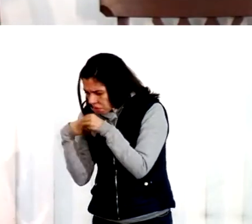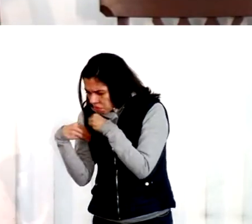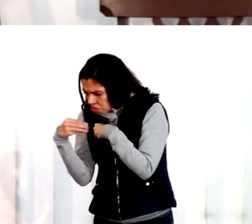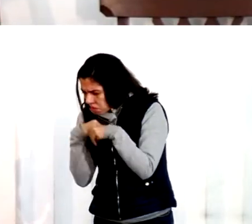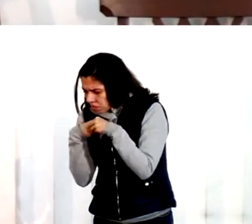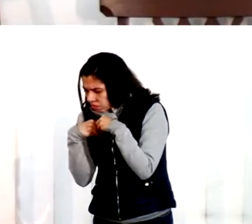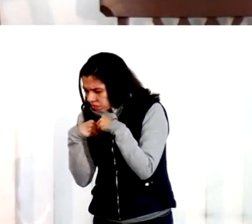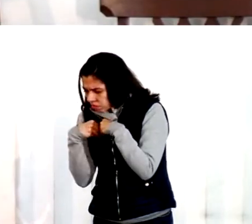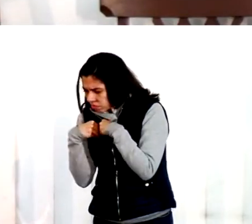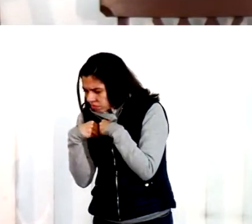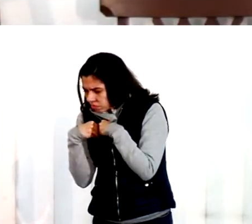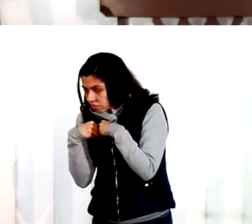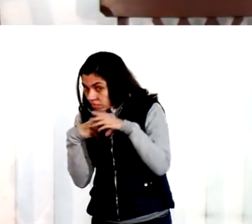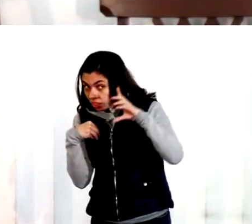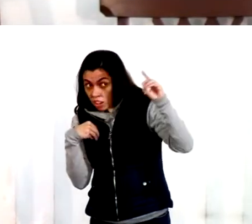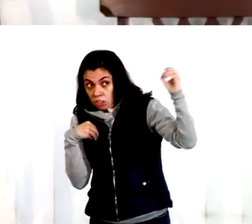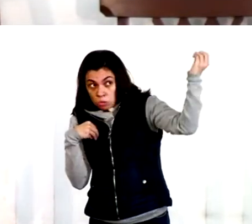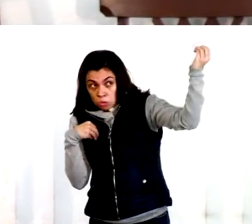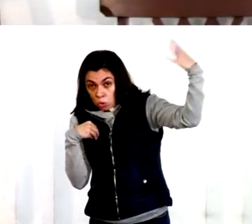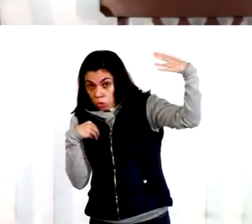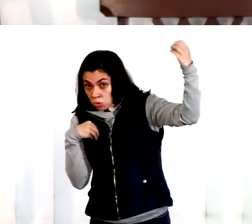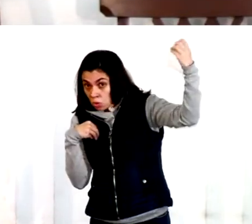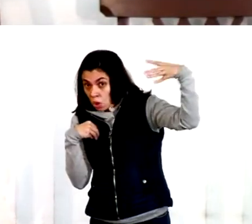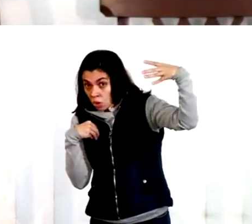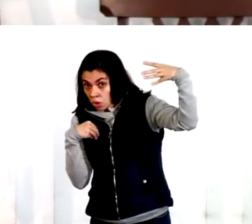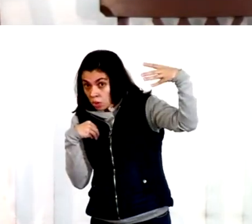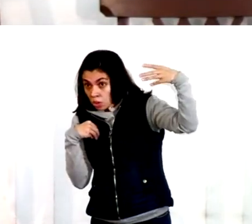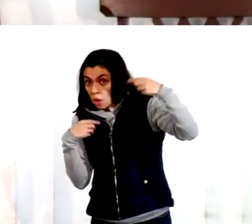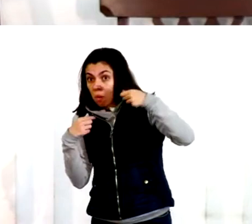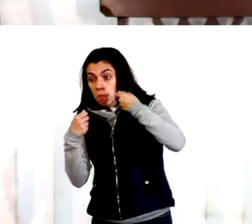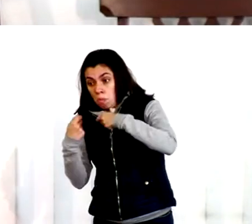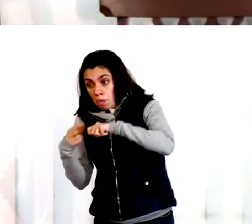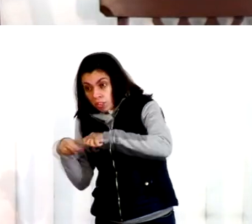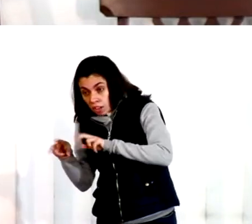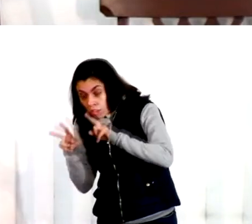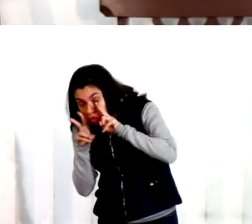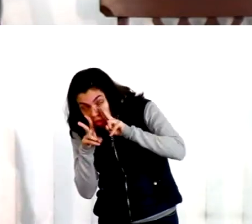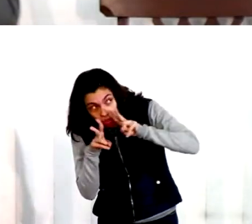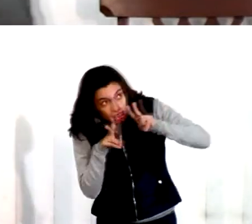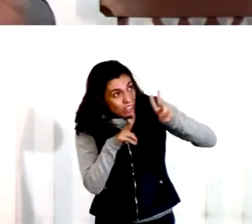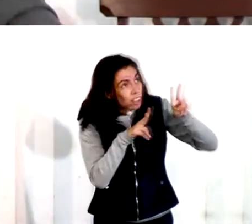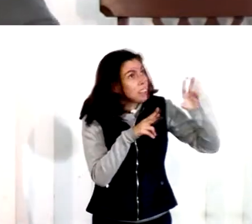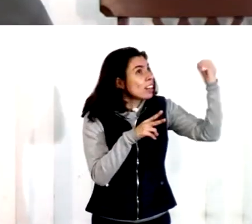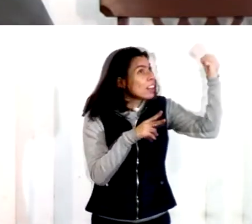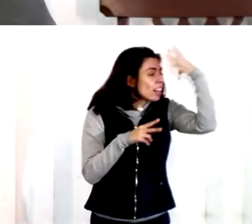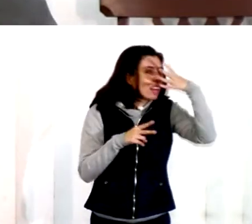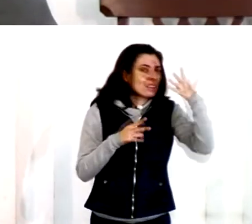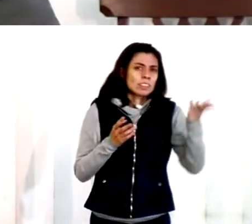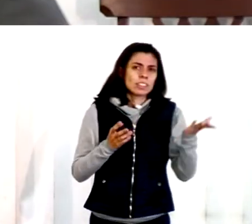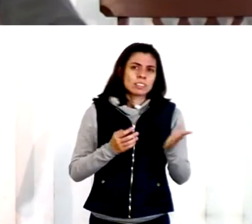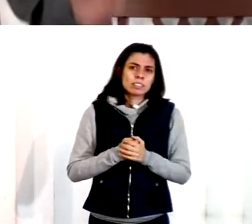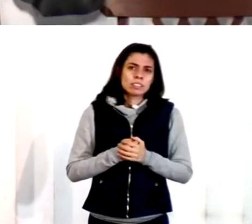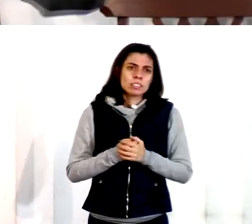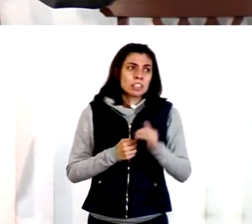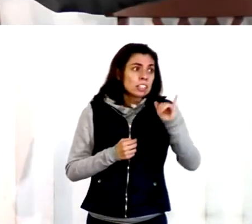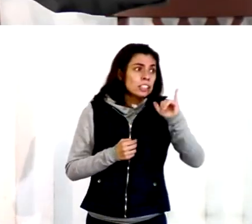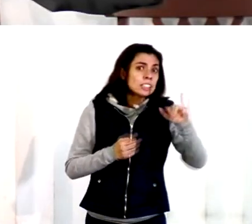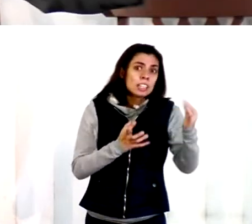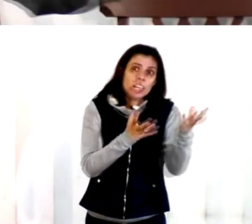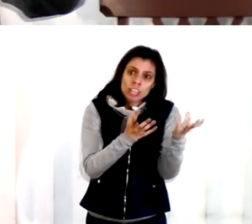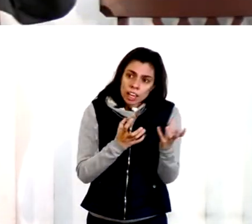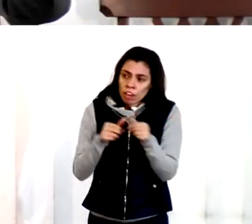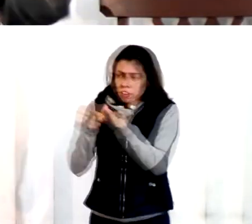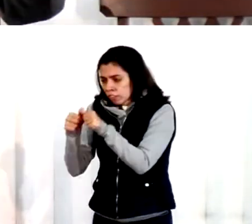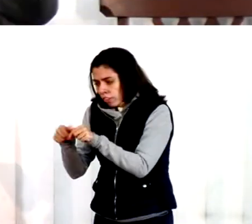responder ao Senhor com desobediência? Quem de nós quer responder ao Senhor com um afastamento, se seus